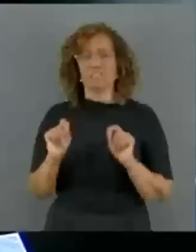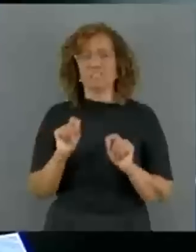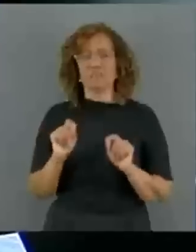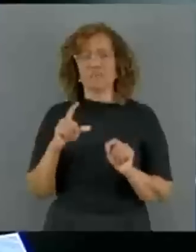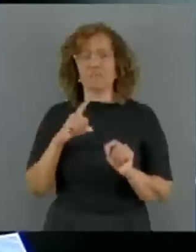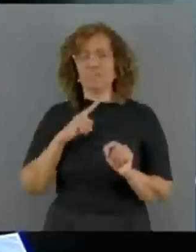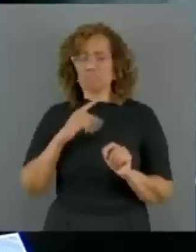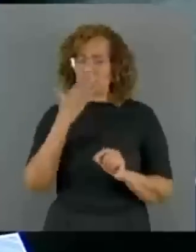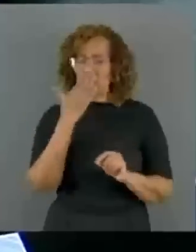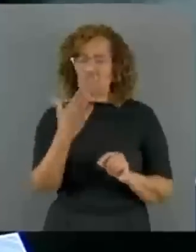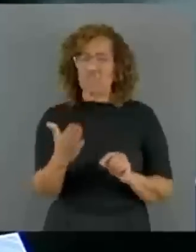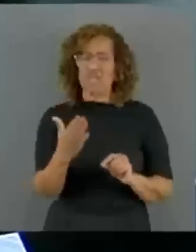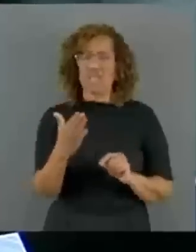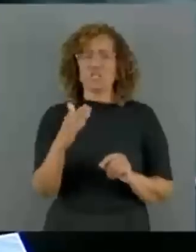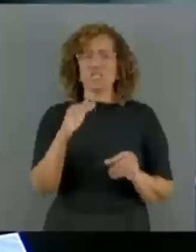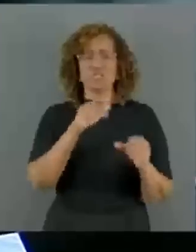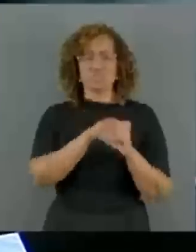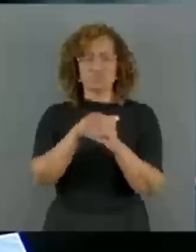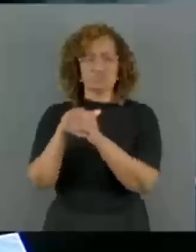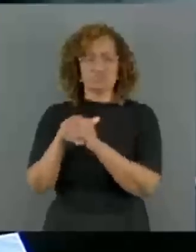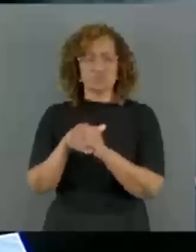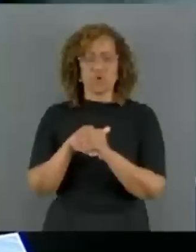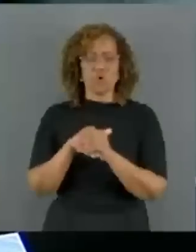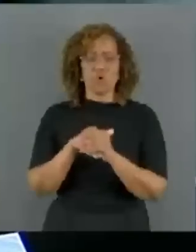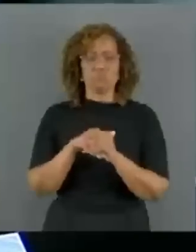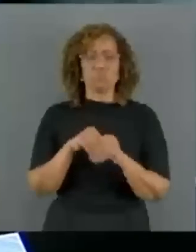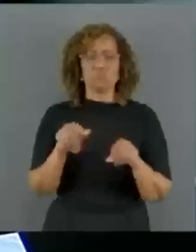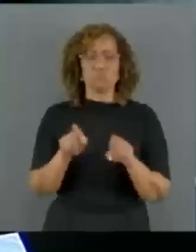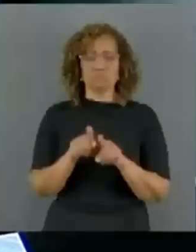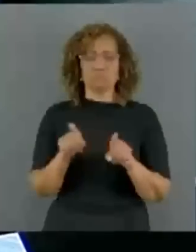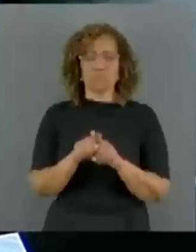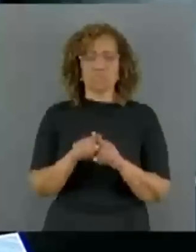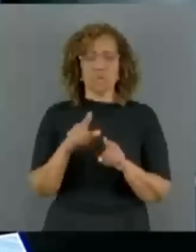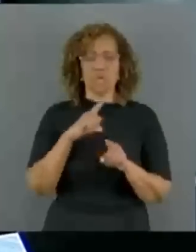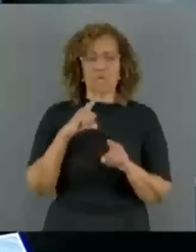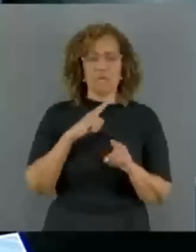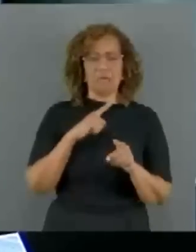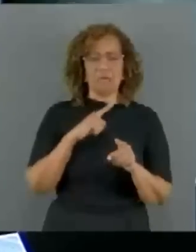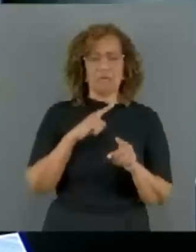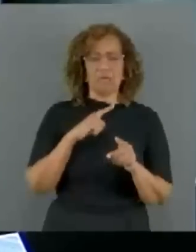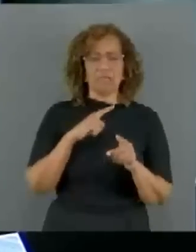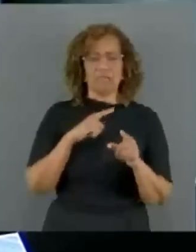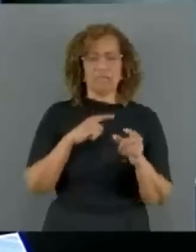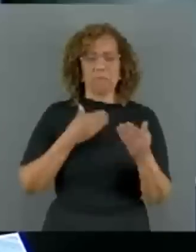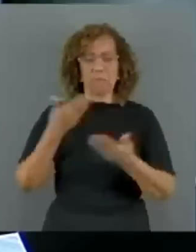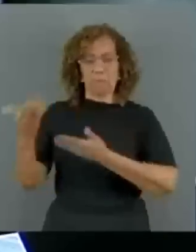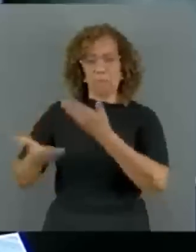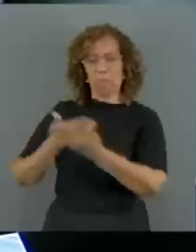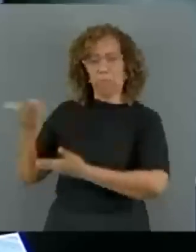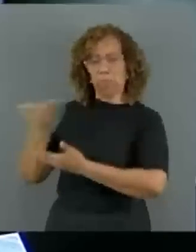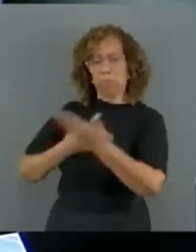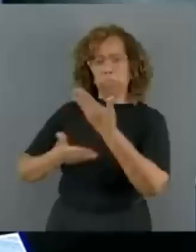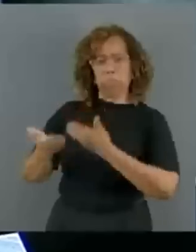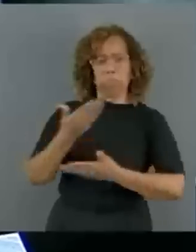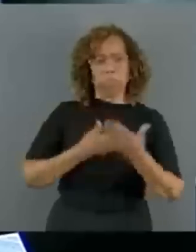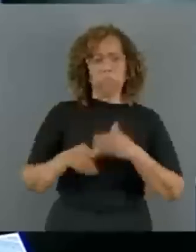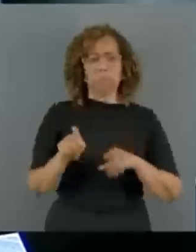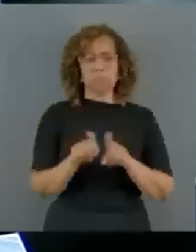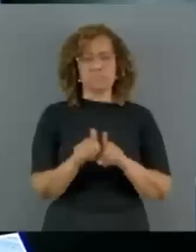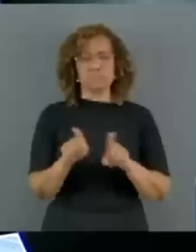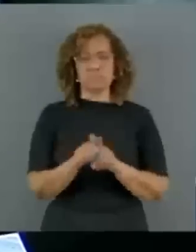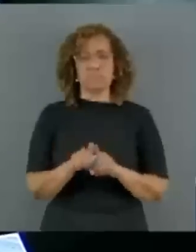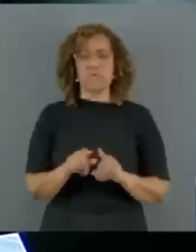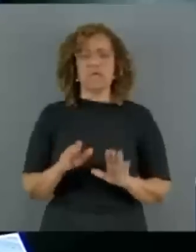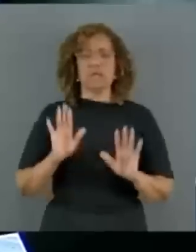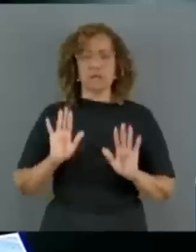processo eleitoral? É ficar em conluio, é ficar em conluio com o Ministério Público, conduzindo... Questão de ordem, não, presidente.